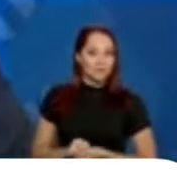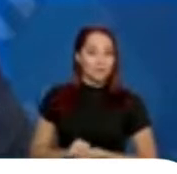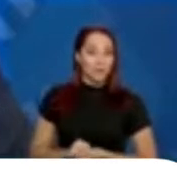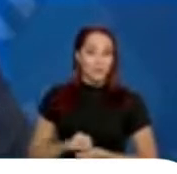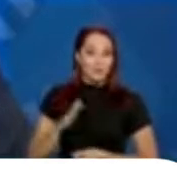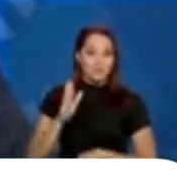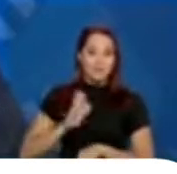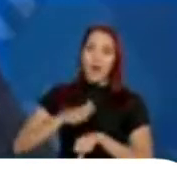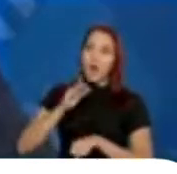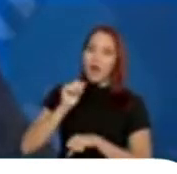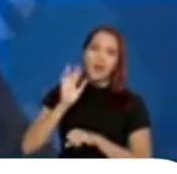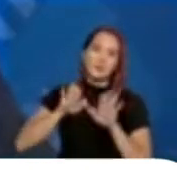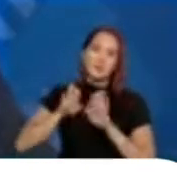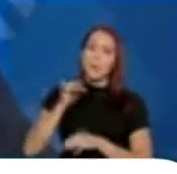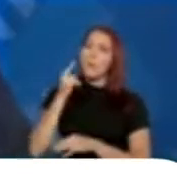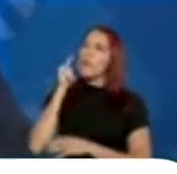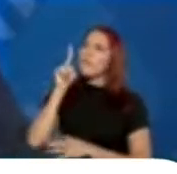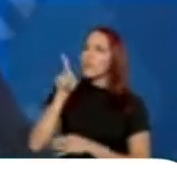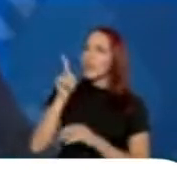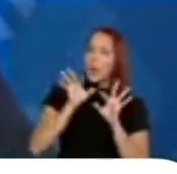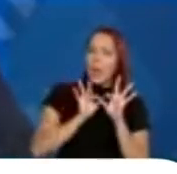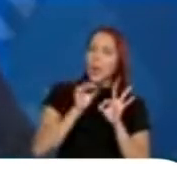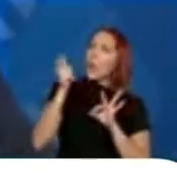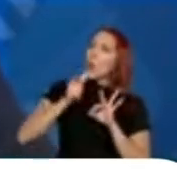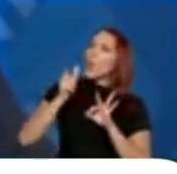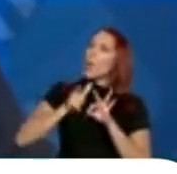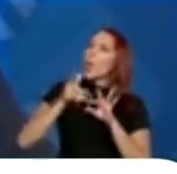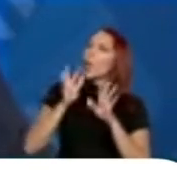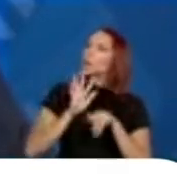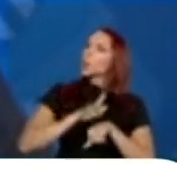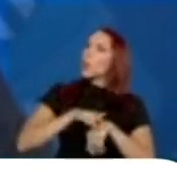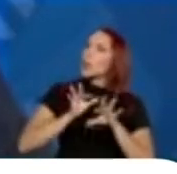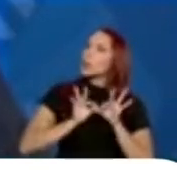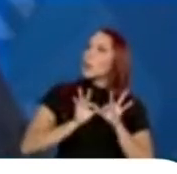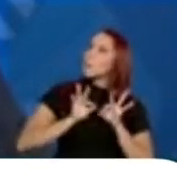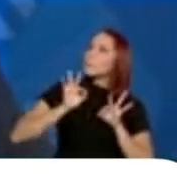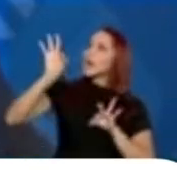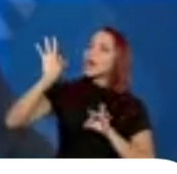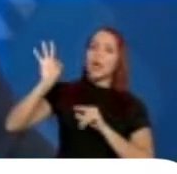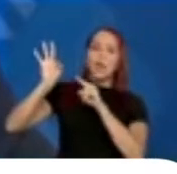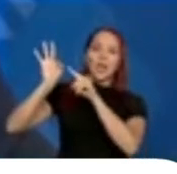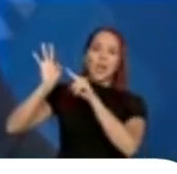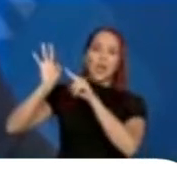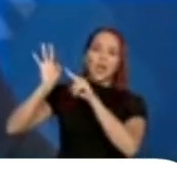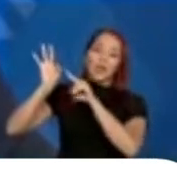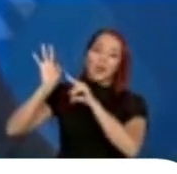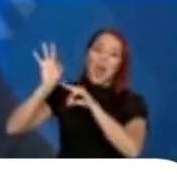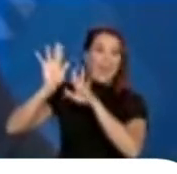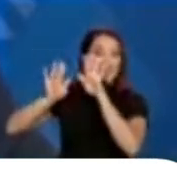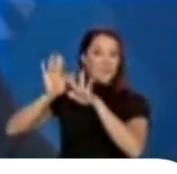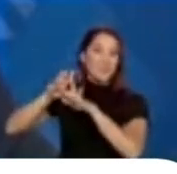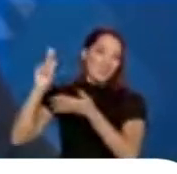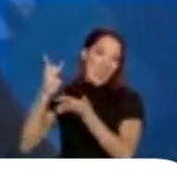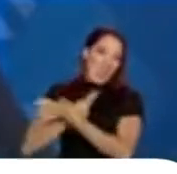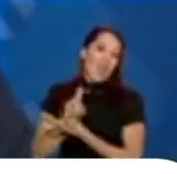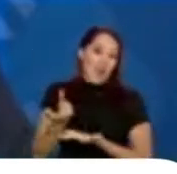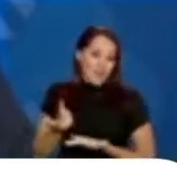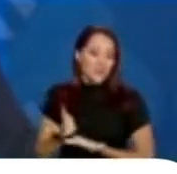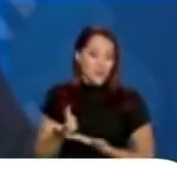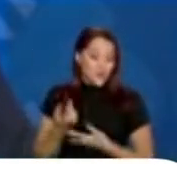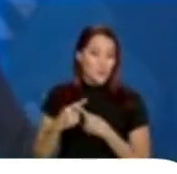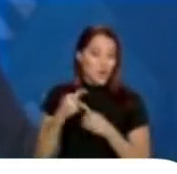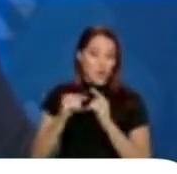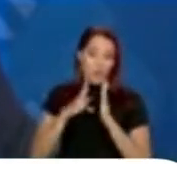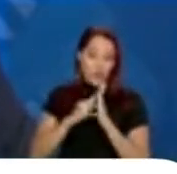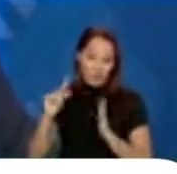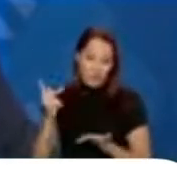possa projetar o pico da doença em algumas regiões, você tem que estar preparado para estar errado, porque os modelos erram muito.